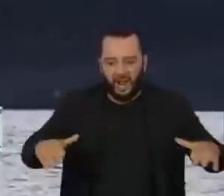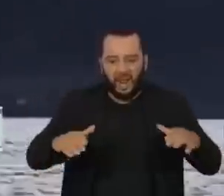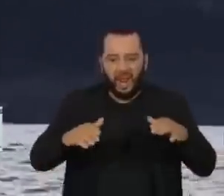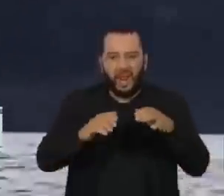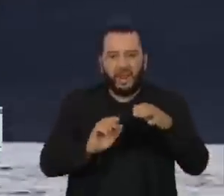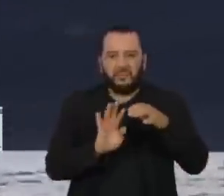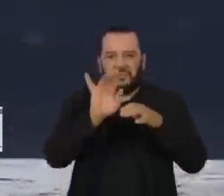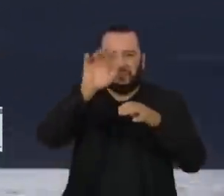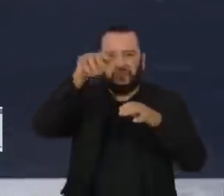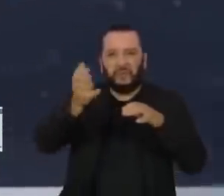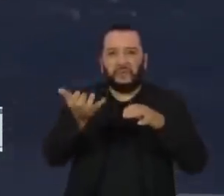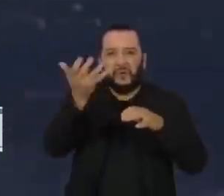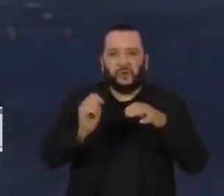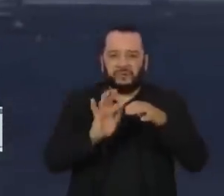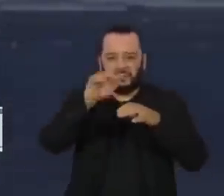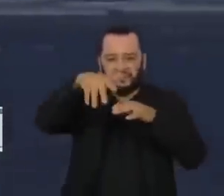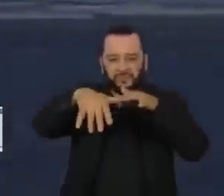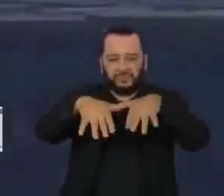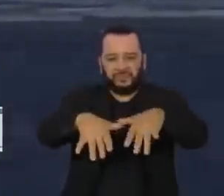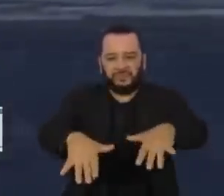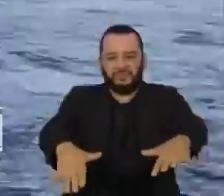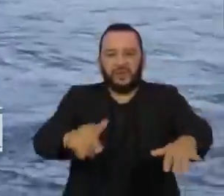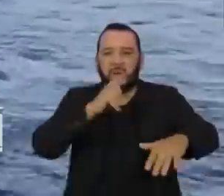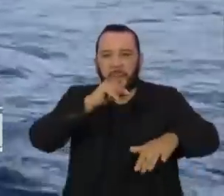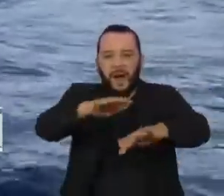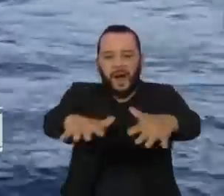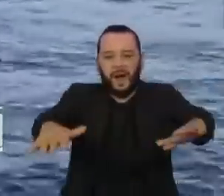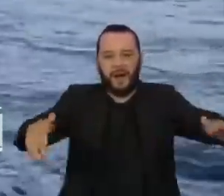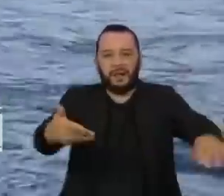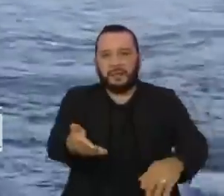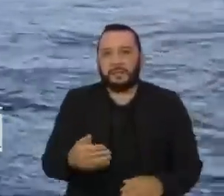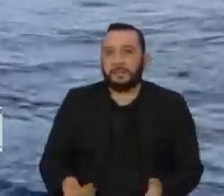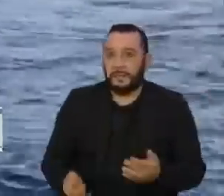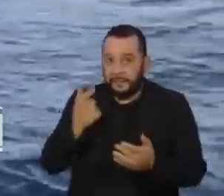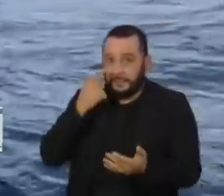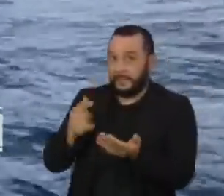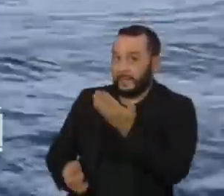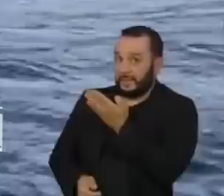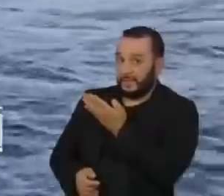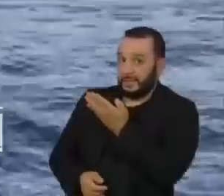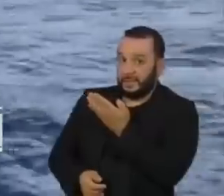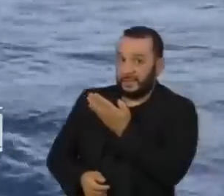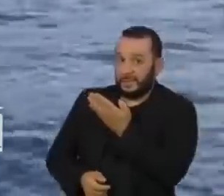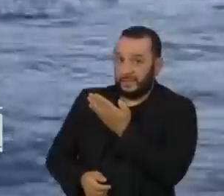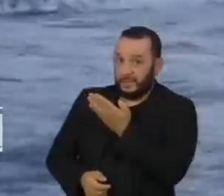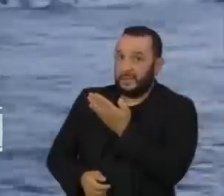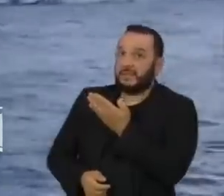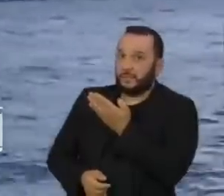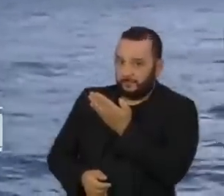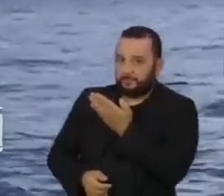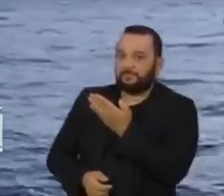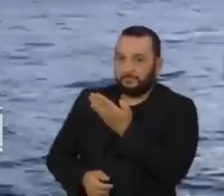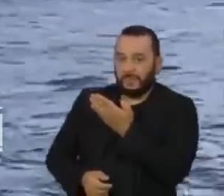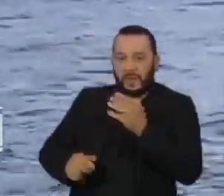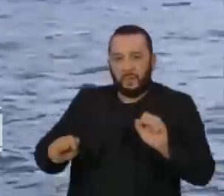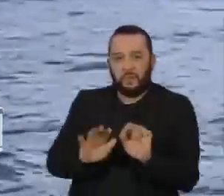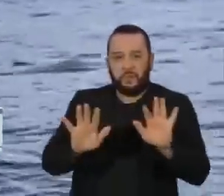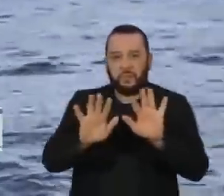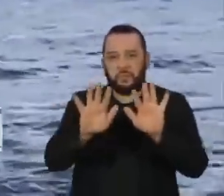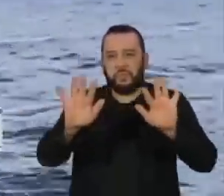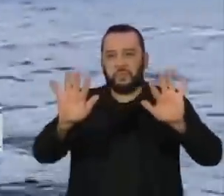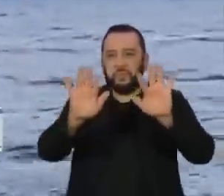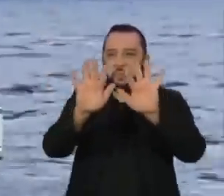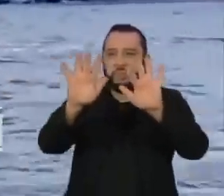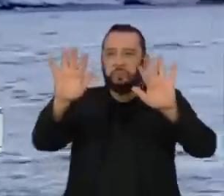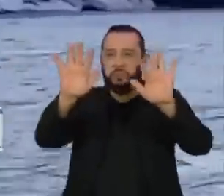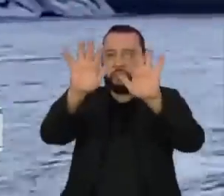foi por volta das 11 horas da noite de terça-feira o choque da lava com água salgada levantou uma